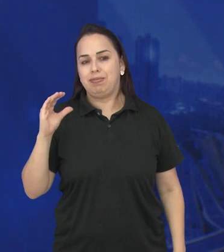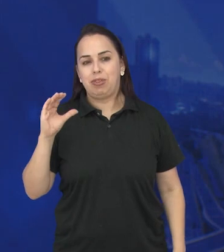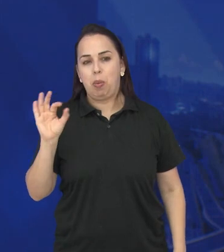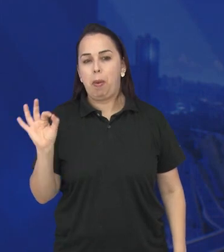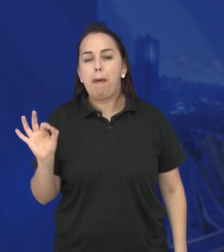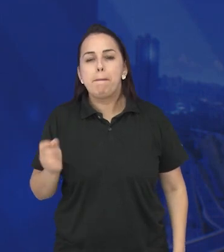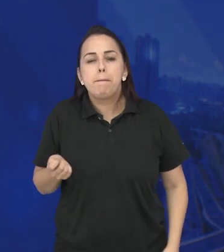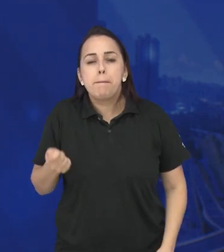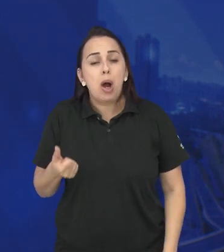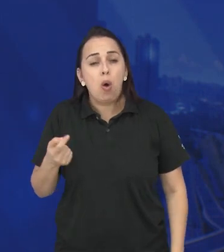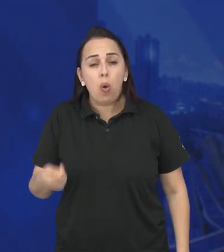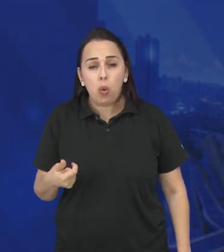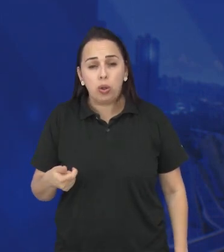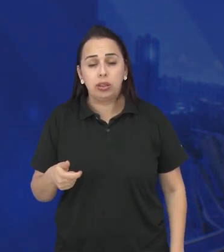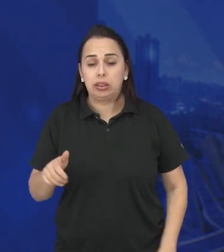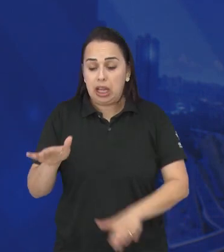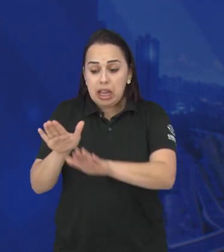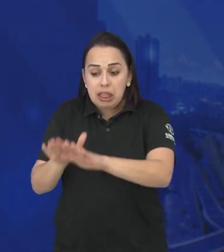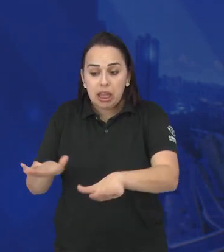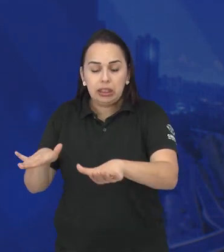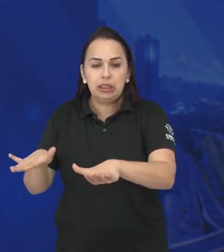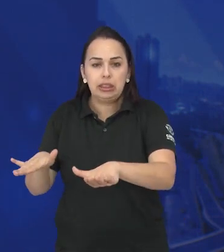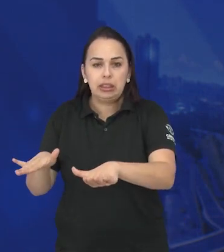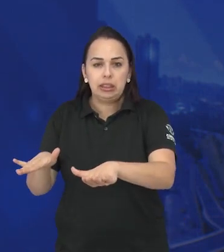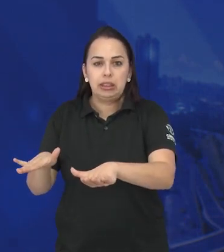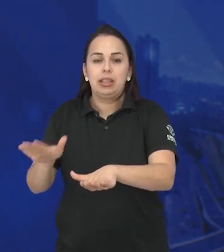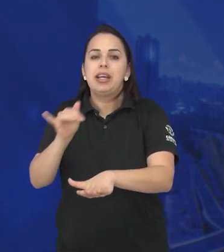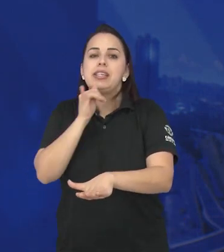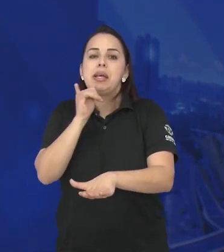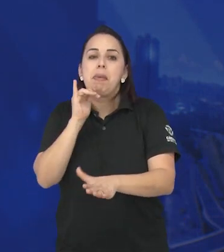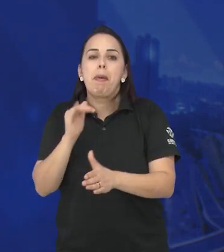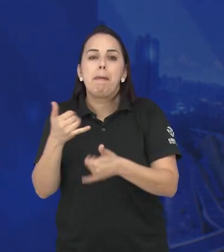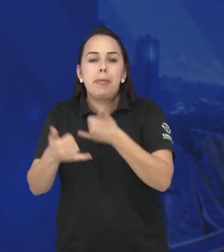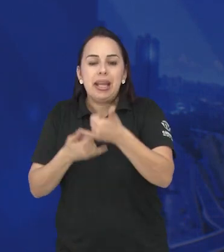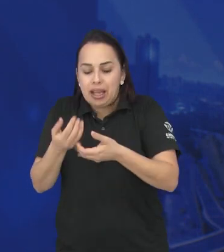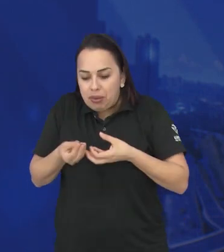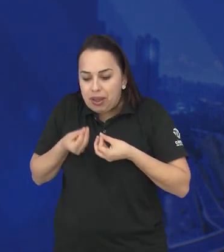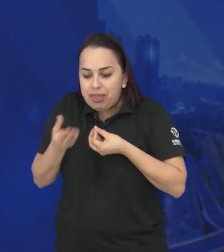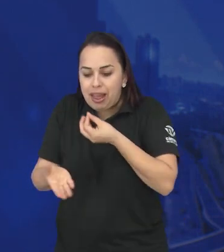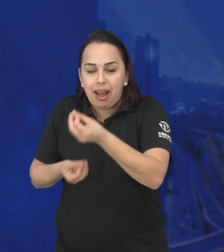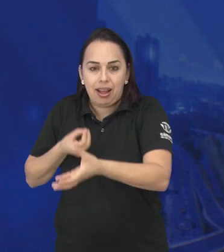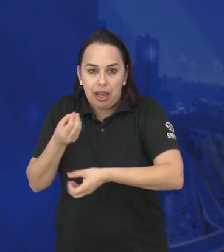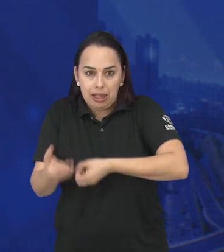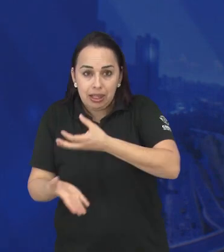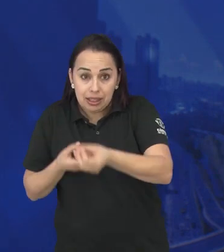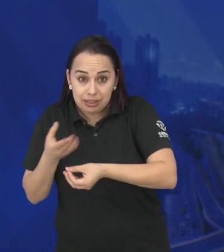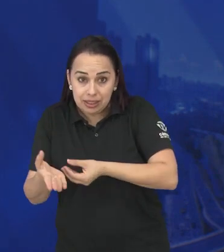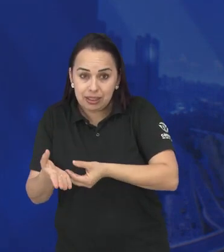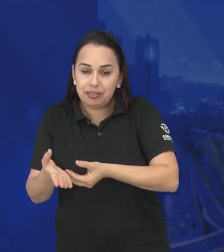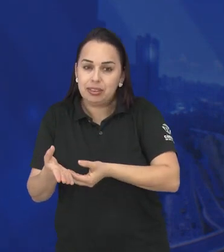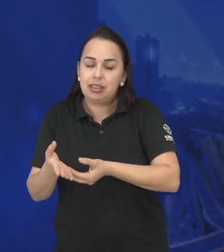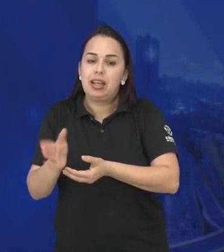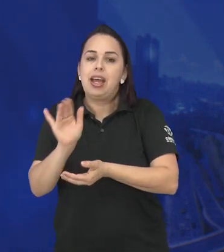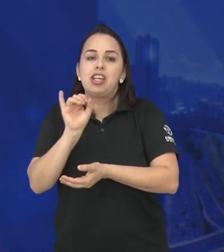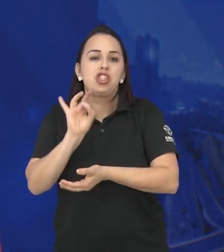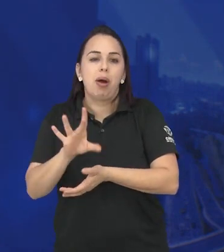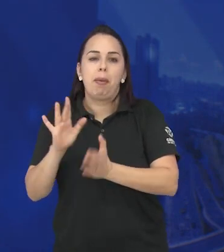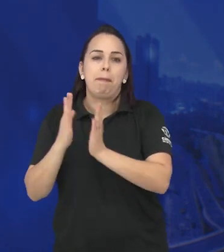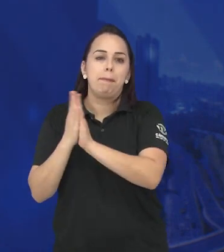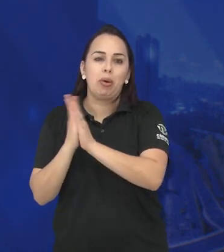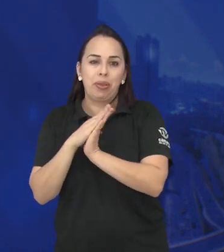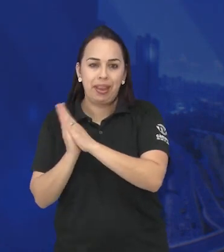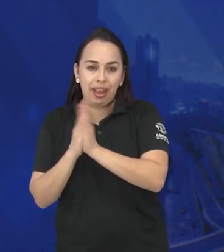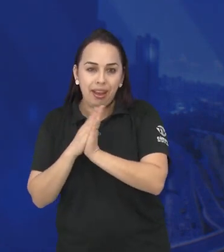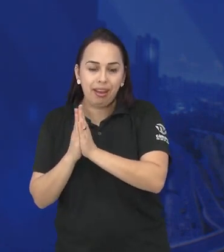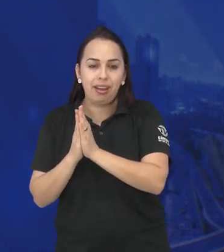de ciência. Desde criança, até os próprios brinquedos que são oferecidos para as meninas, né? Geralmente são